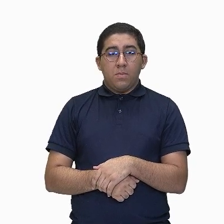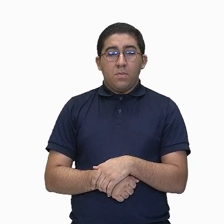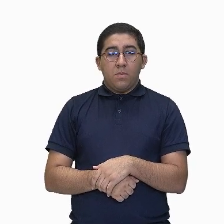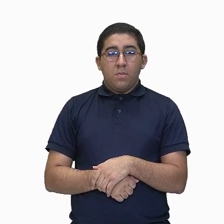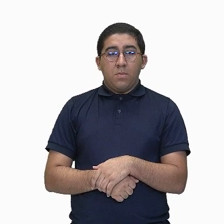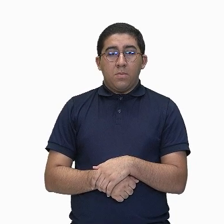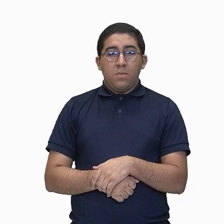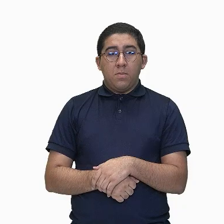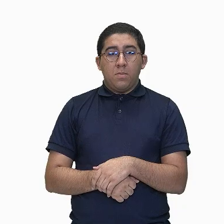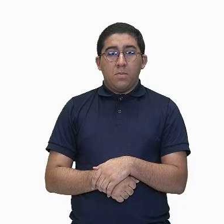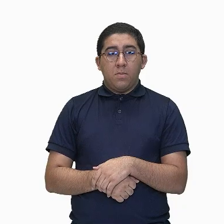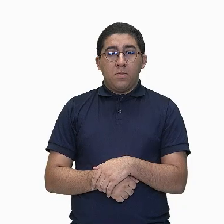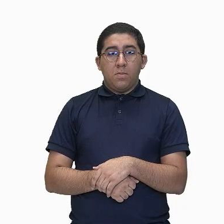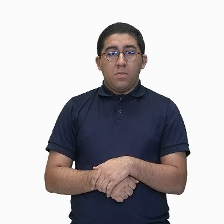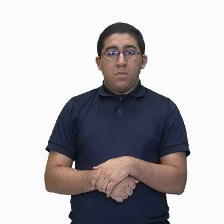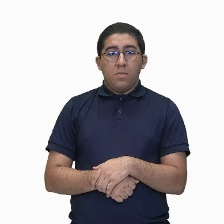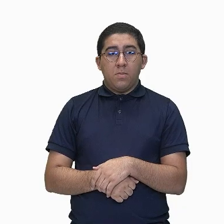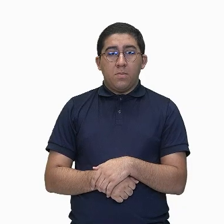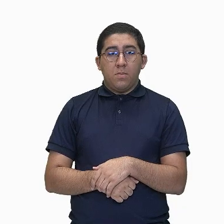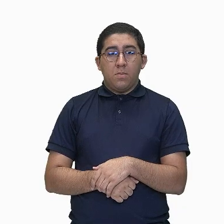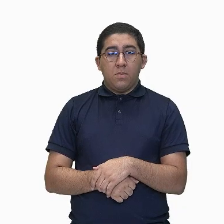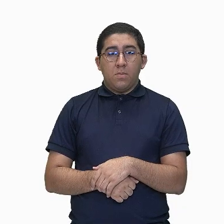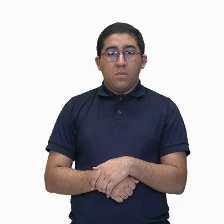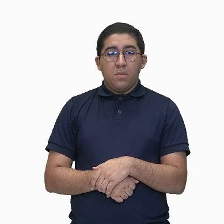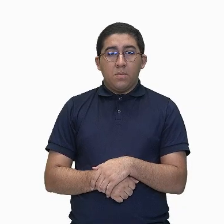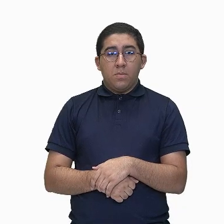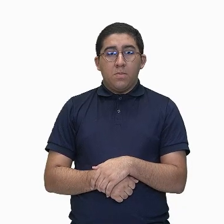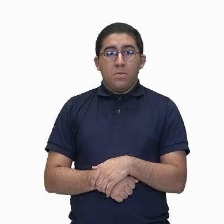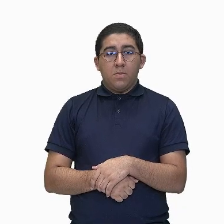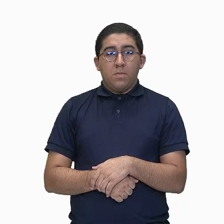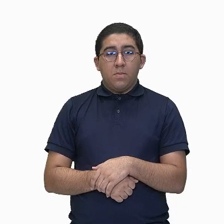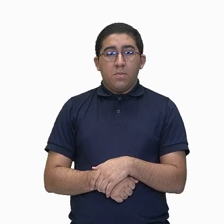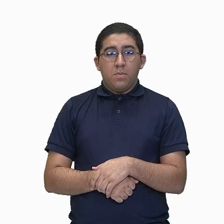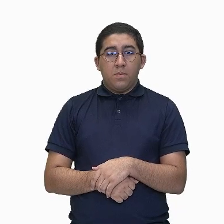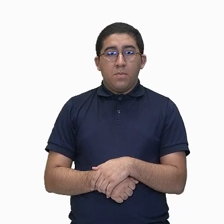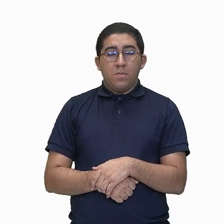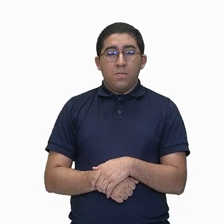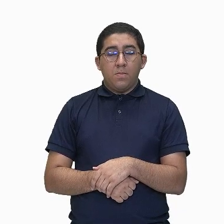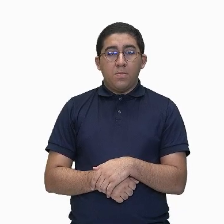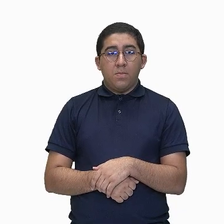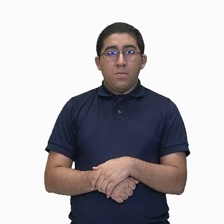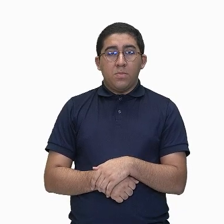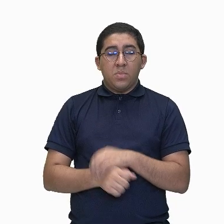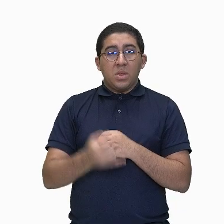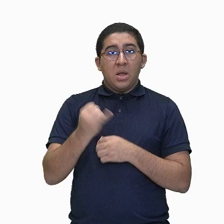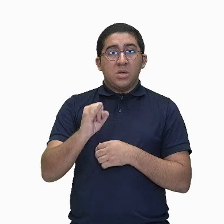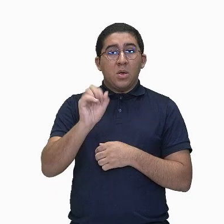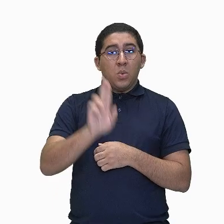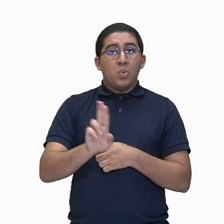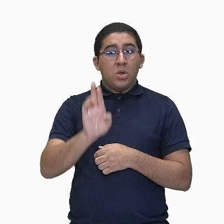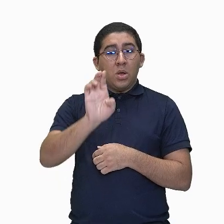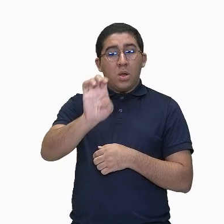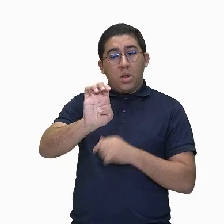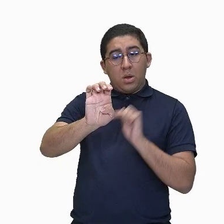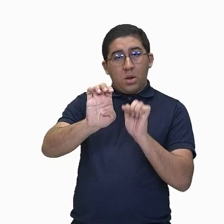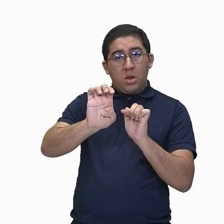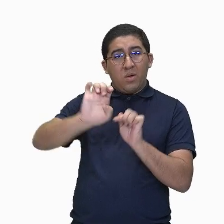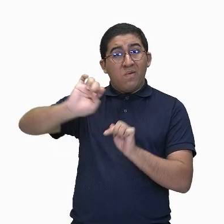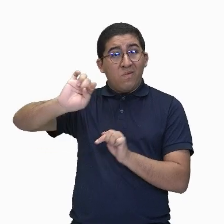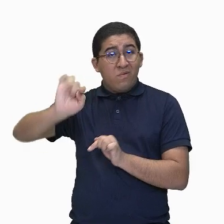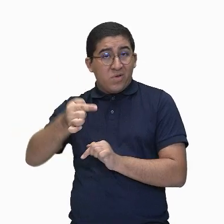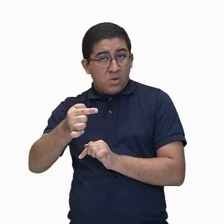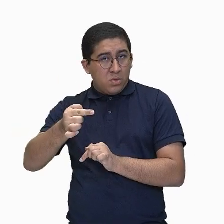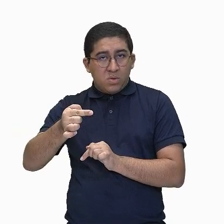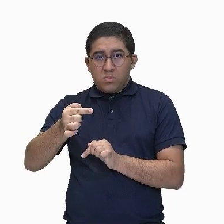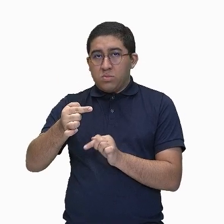uma conjunção, né, a conjunção e, ela não permite mais que se utilize essa vírgula,